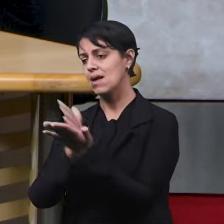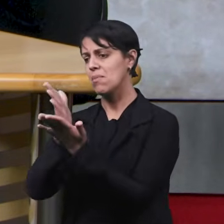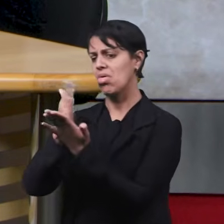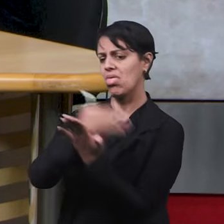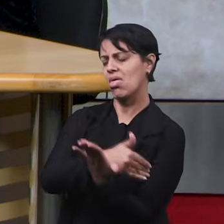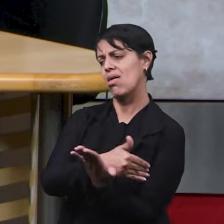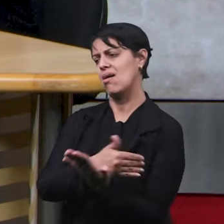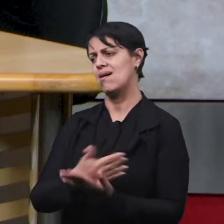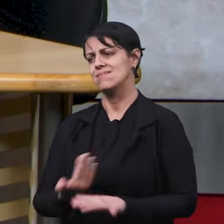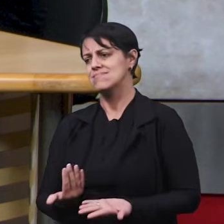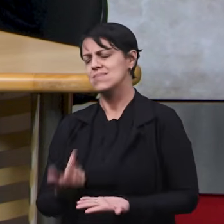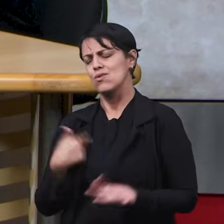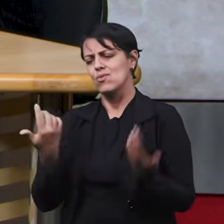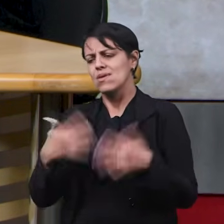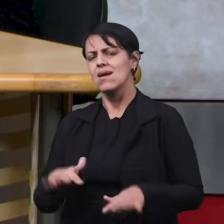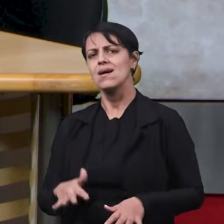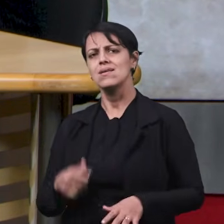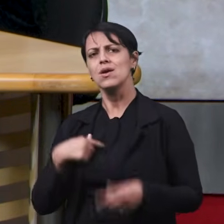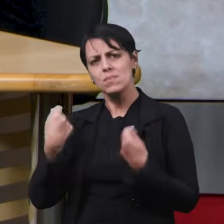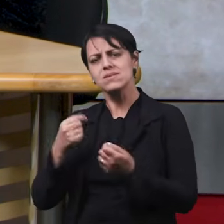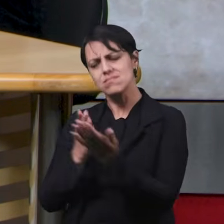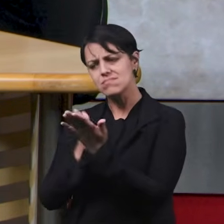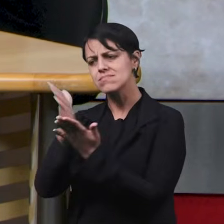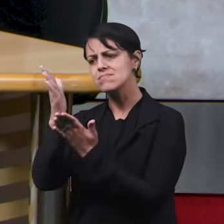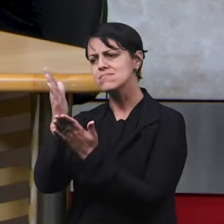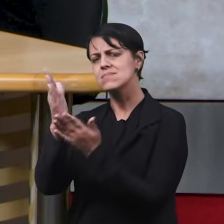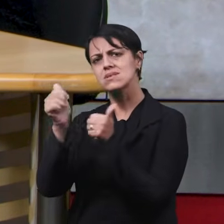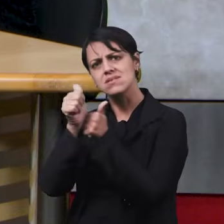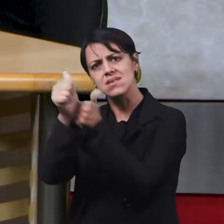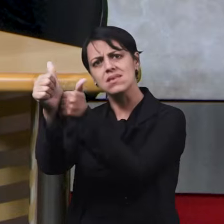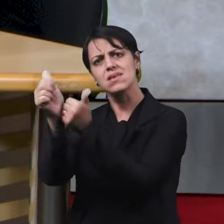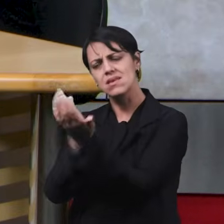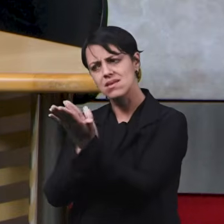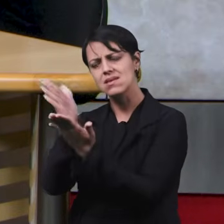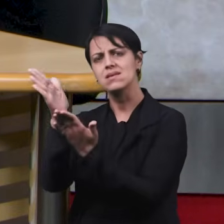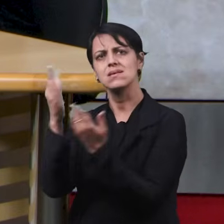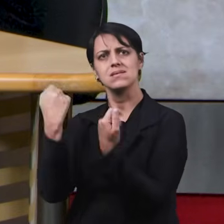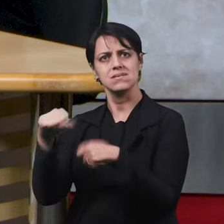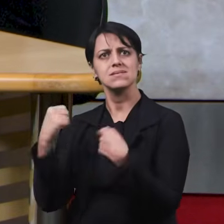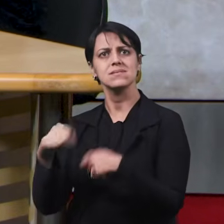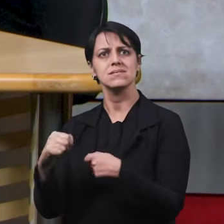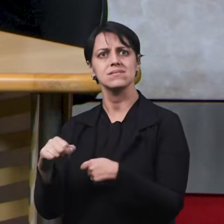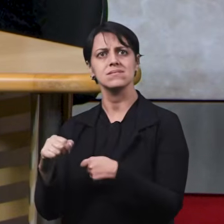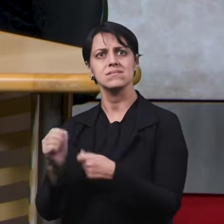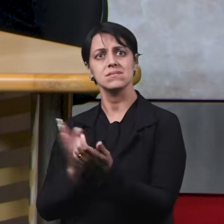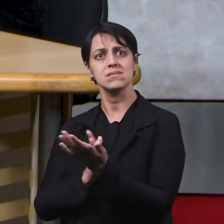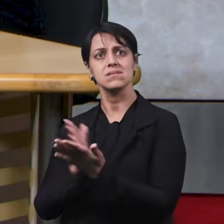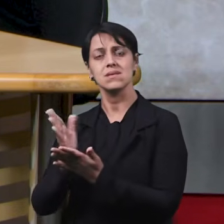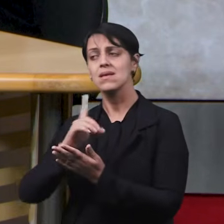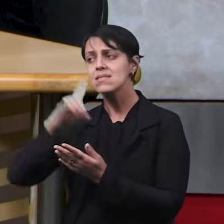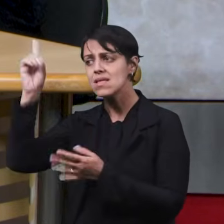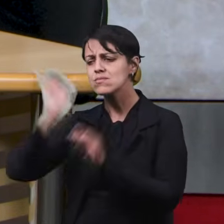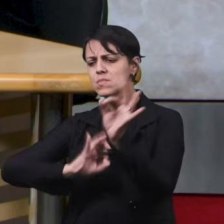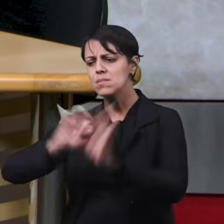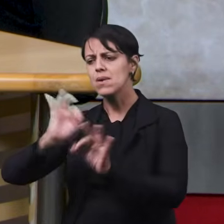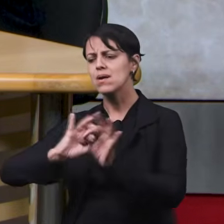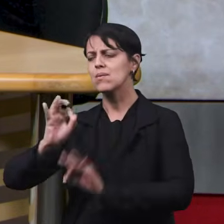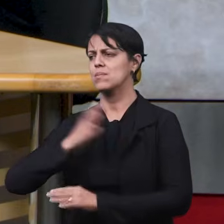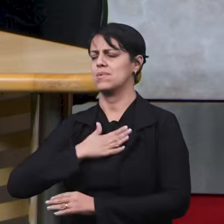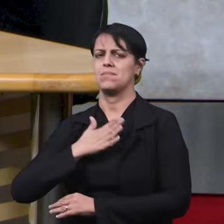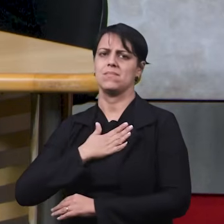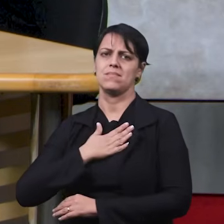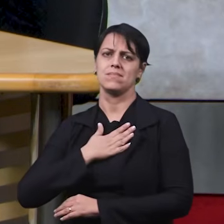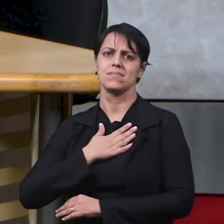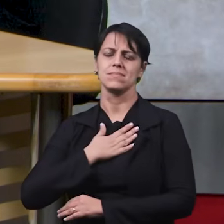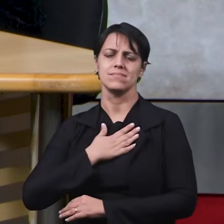eu seguir nele, eu só vou ser reto se eu seguir no caminho reto. É verdade. Entendeu? E o caminho reto é aquilo que Deus separou para